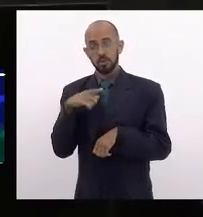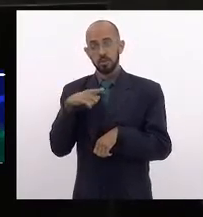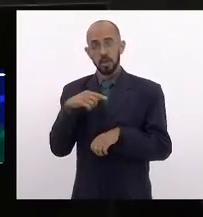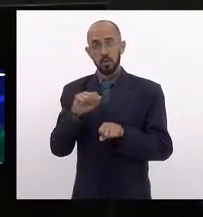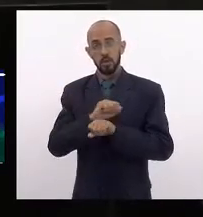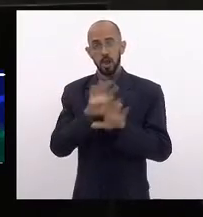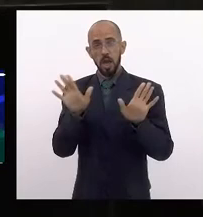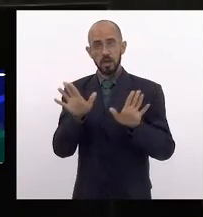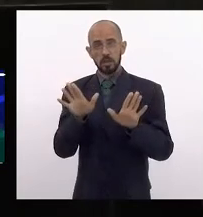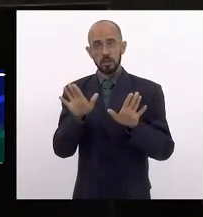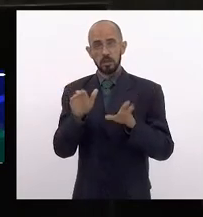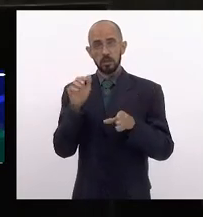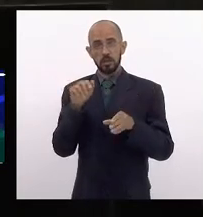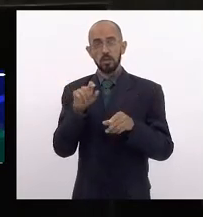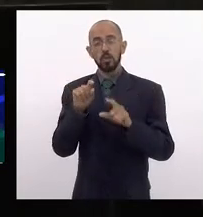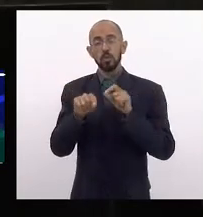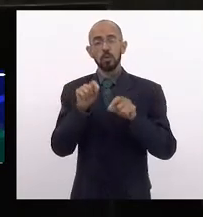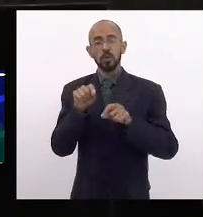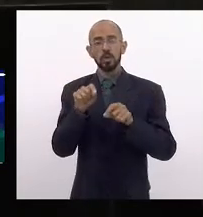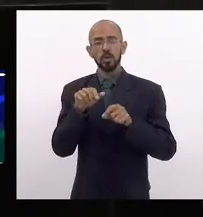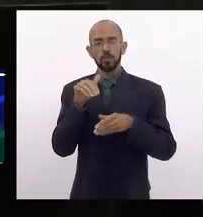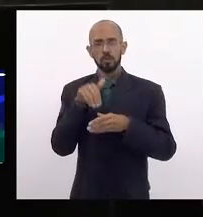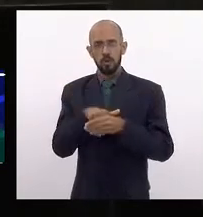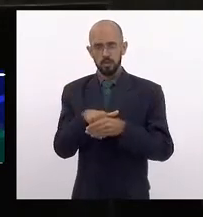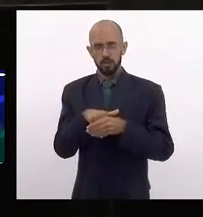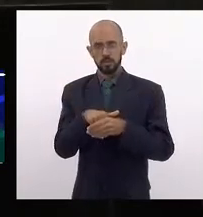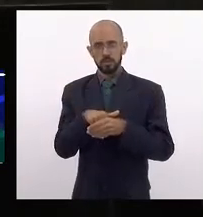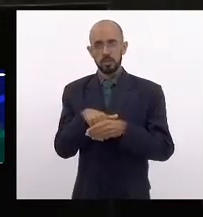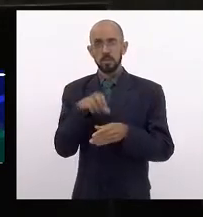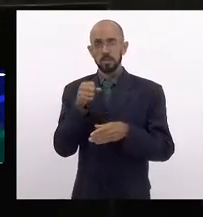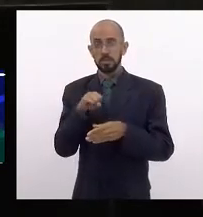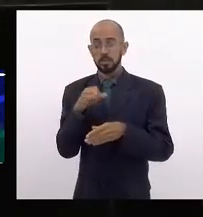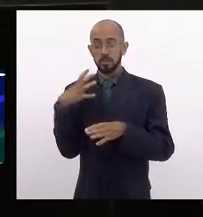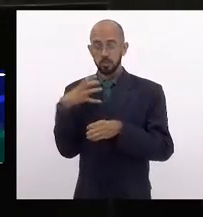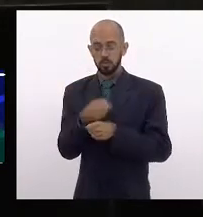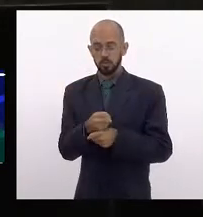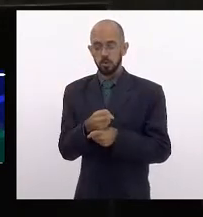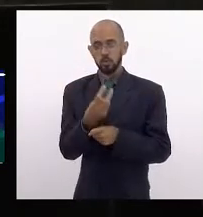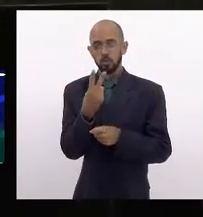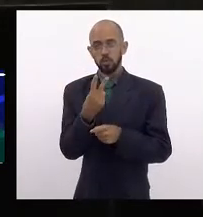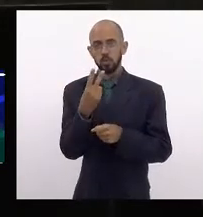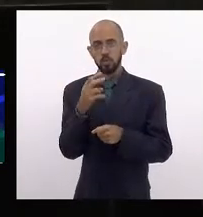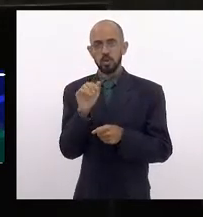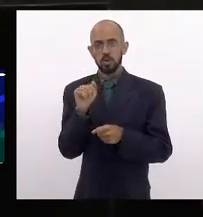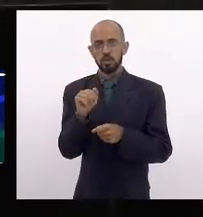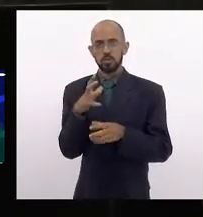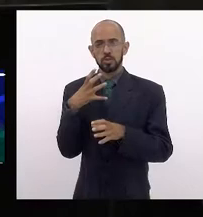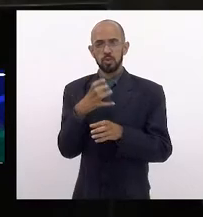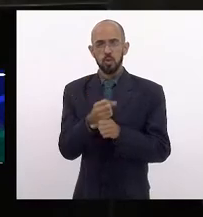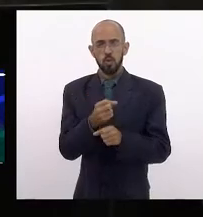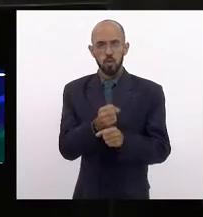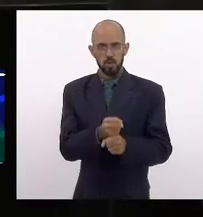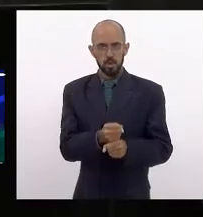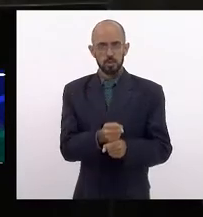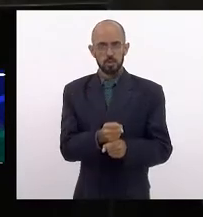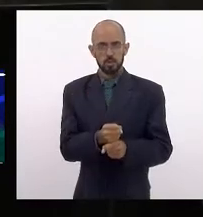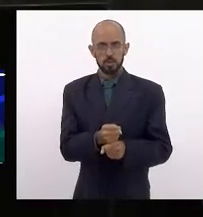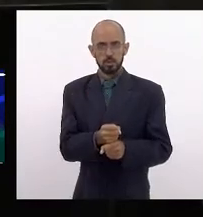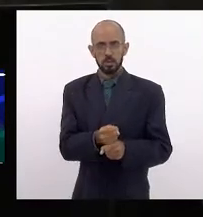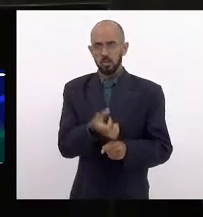do que estão voltando se juntou duas contas com parecer prévio pela rejeição